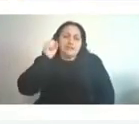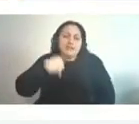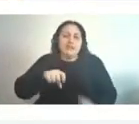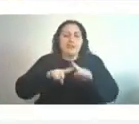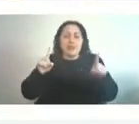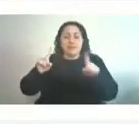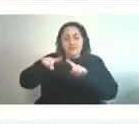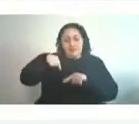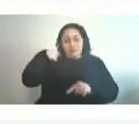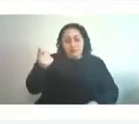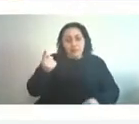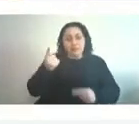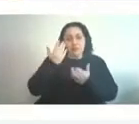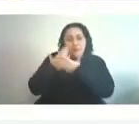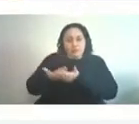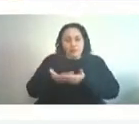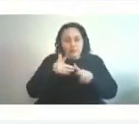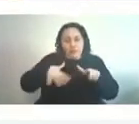foram mostrando que